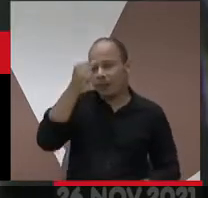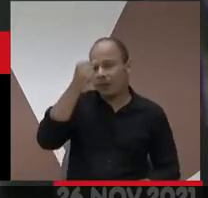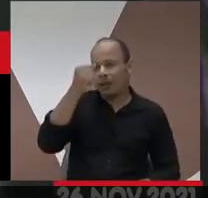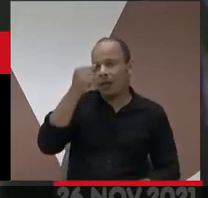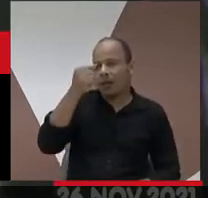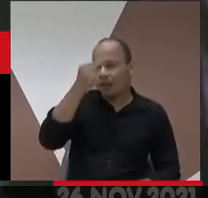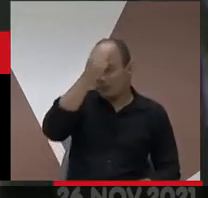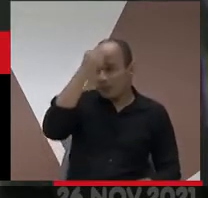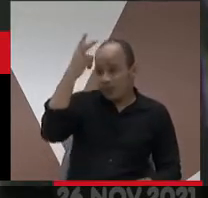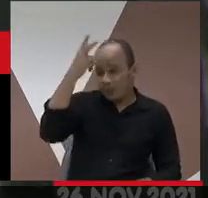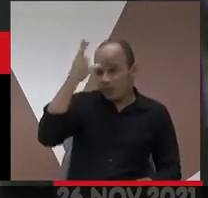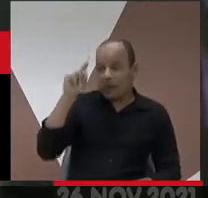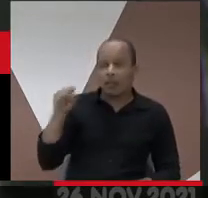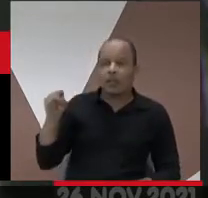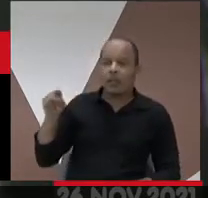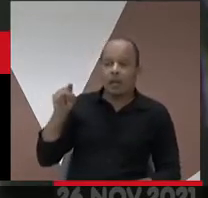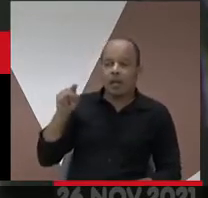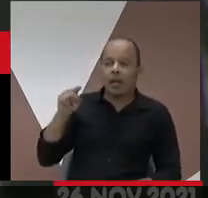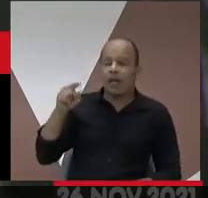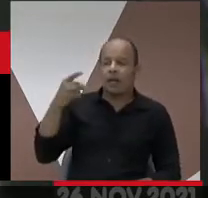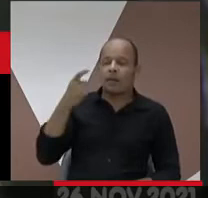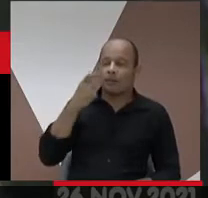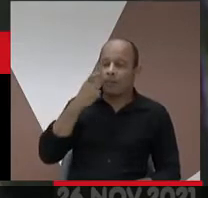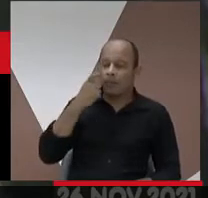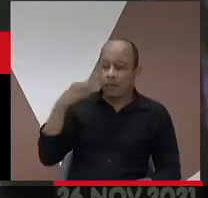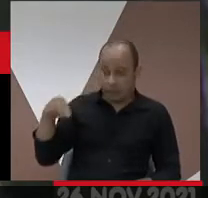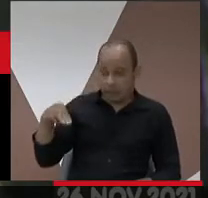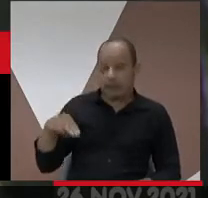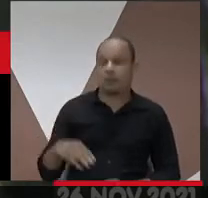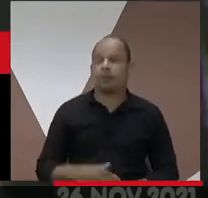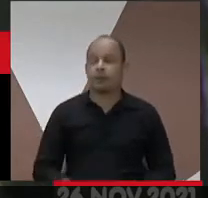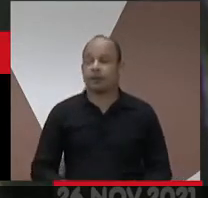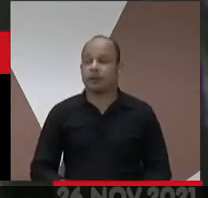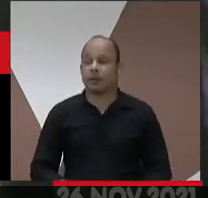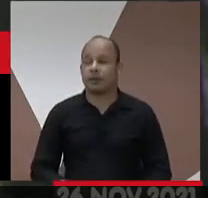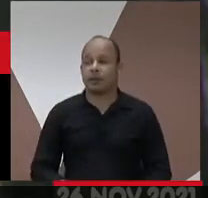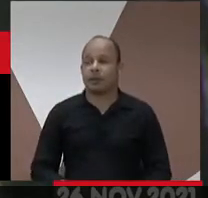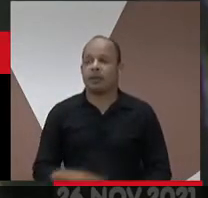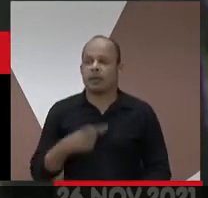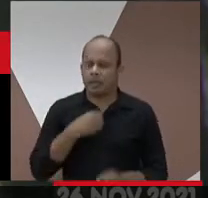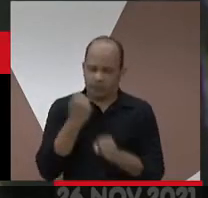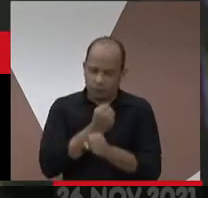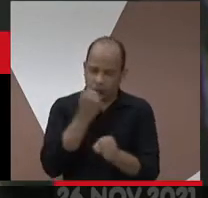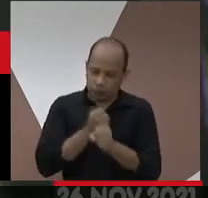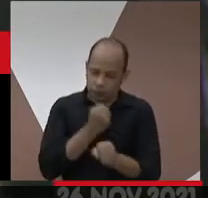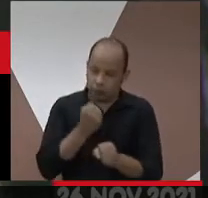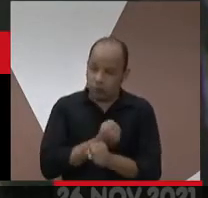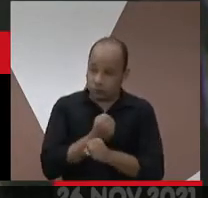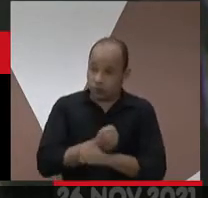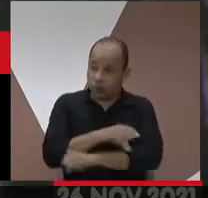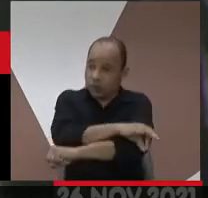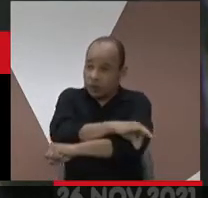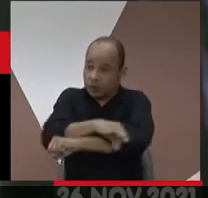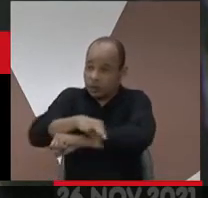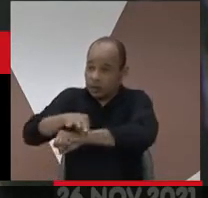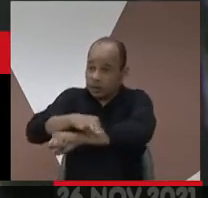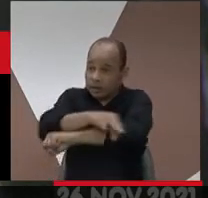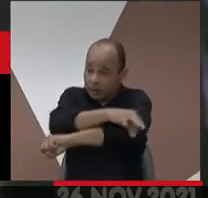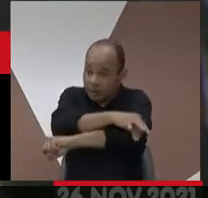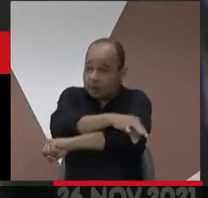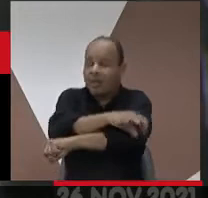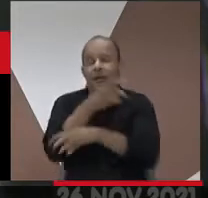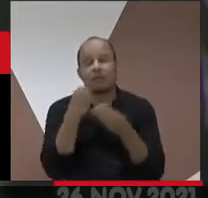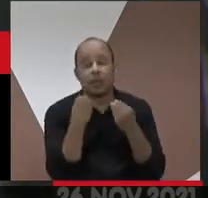tem levado qualidade de vida aos moradores, fazendo obras de saneamento básico para melhorar a qualidade de vida